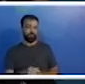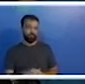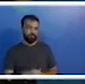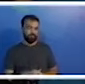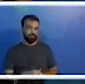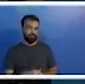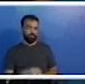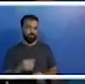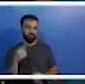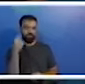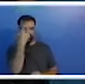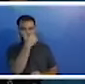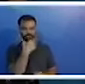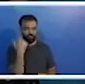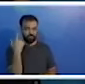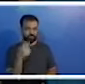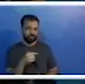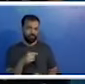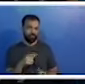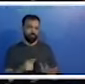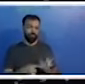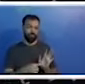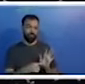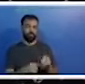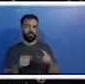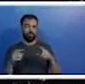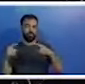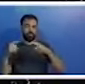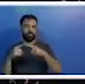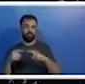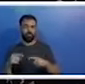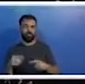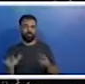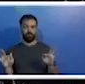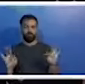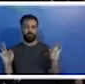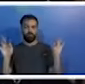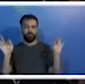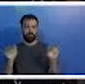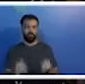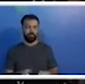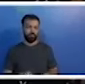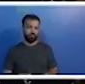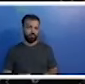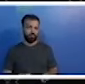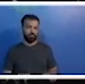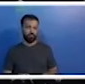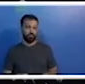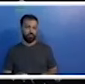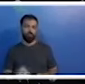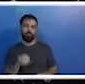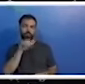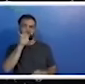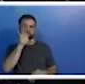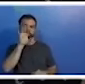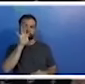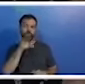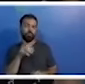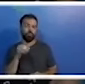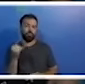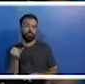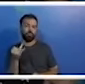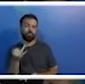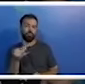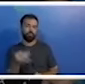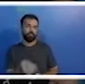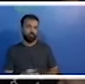EA expressão o Emoji que dá sentido também a nossa palavra vamos ver quantas vezes nós abrimos a boca olha